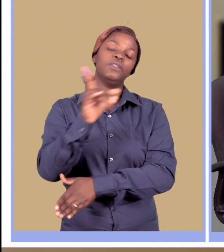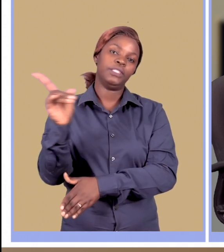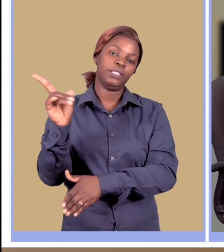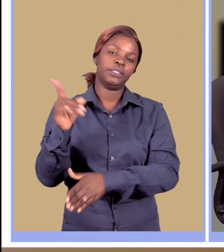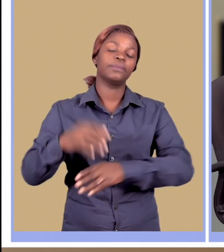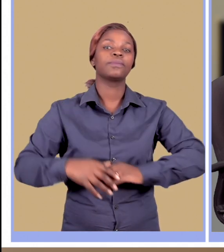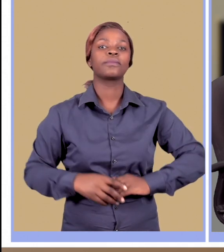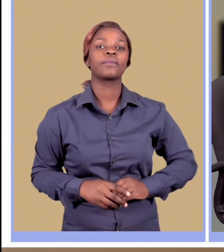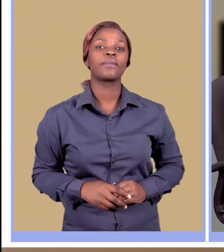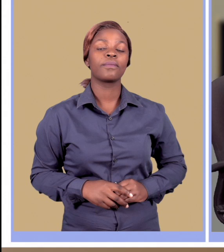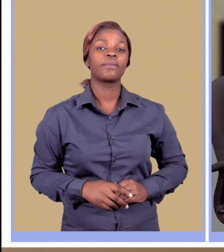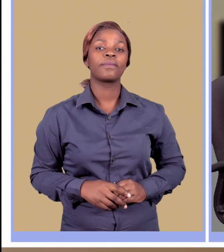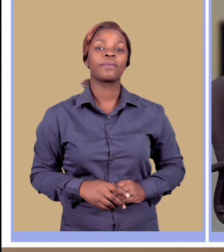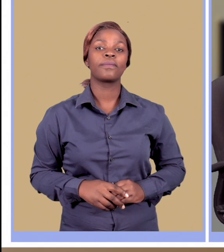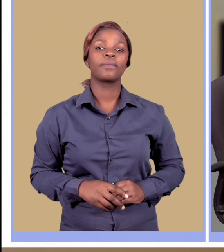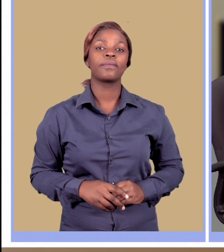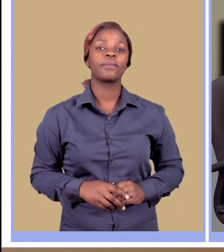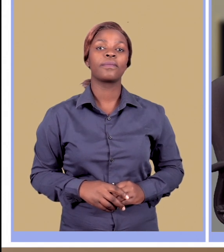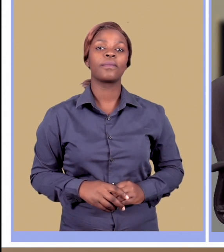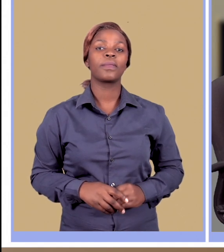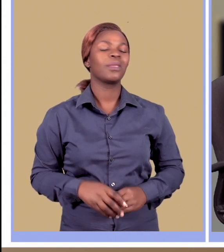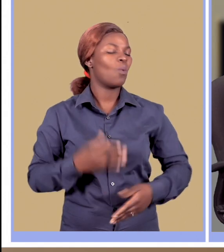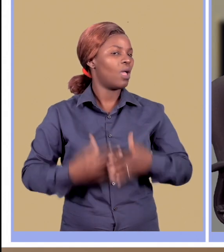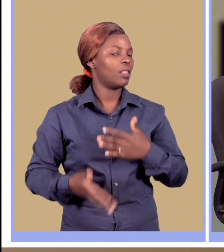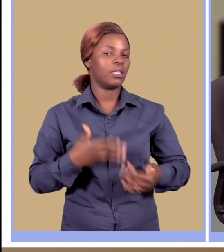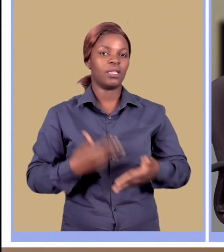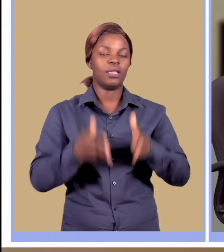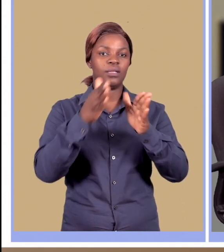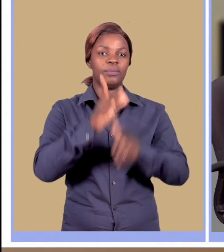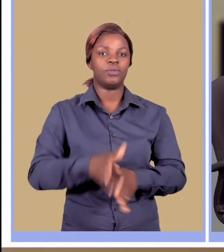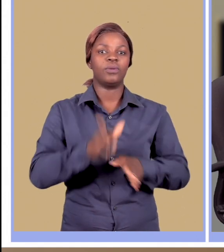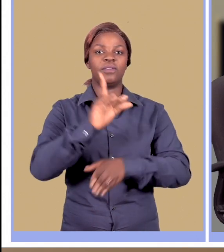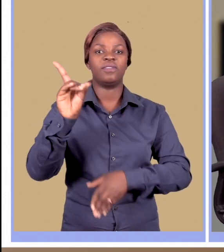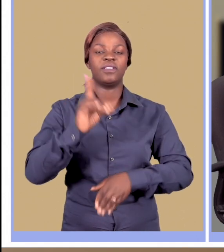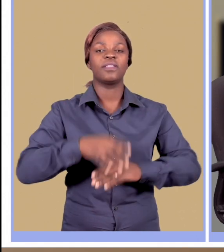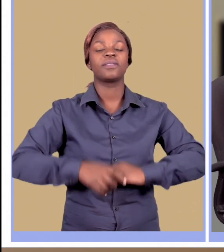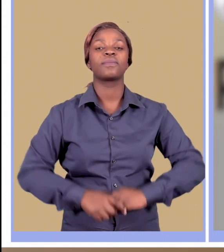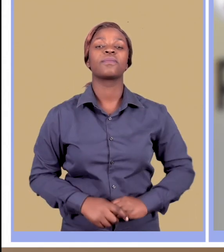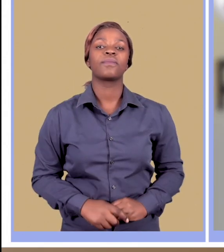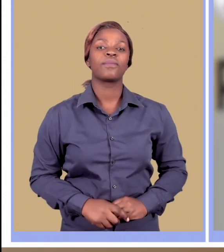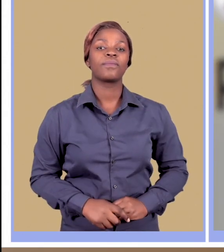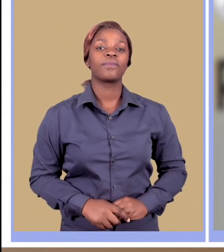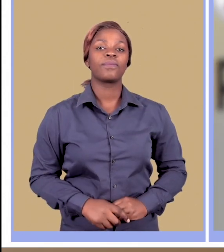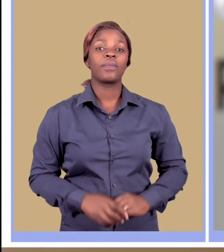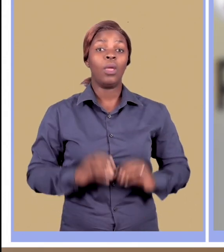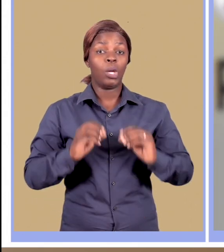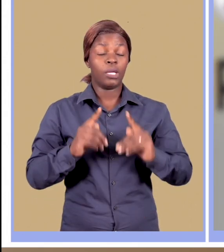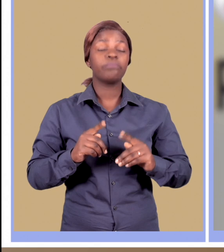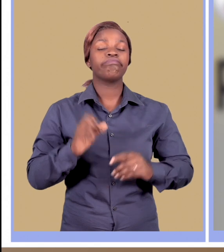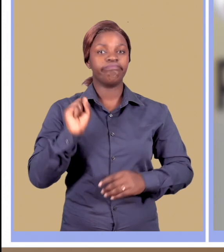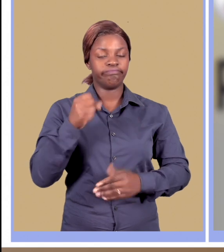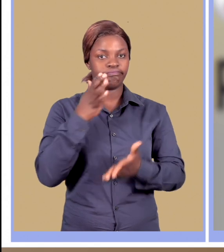dada às pessoas com deficiência, independentemente da tipologia de deficiência. Exatamente.